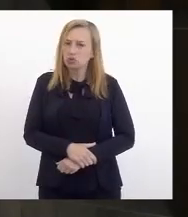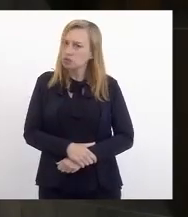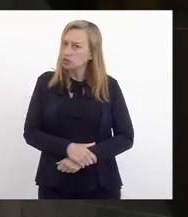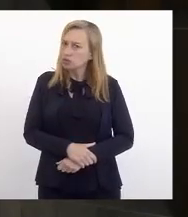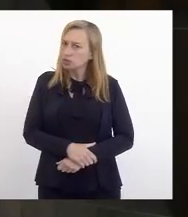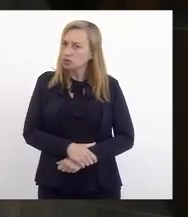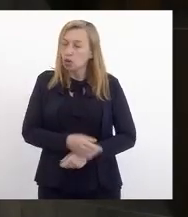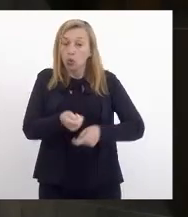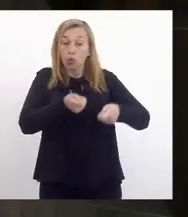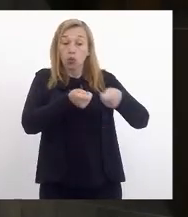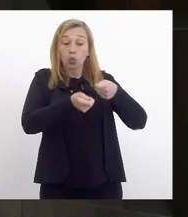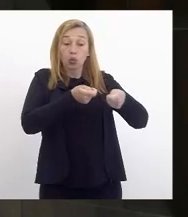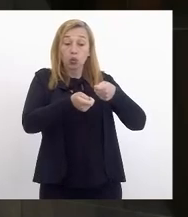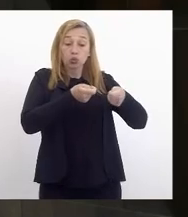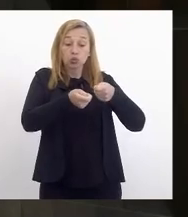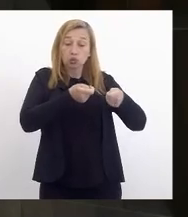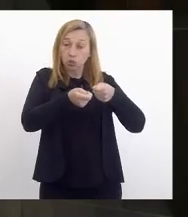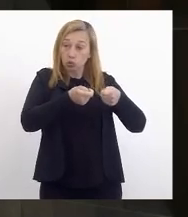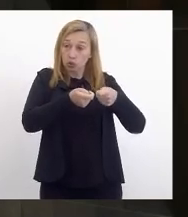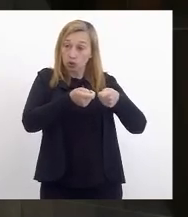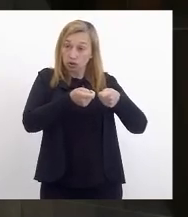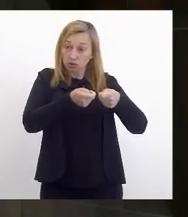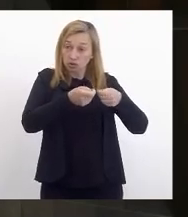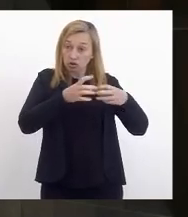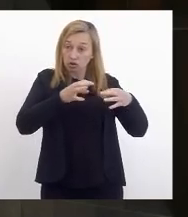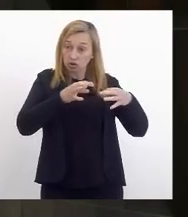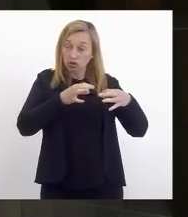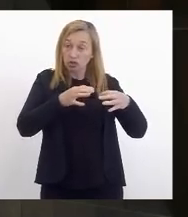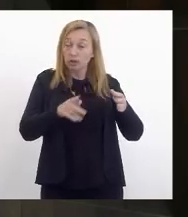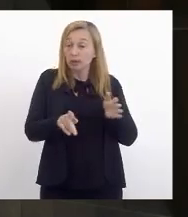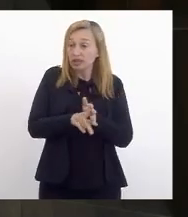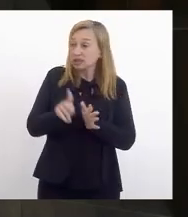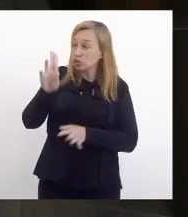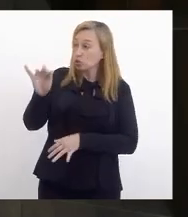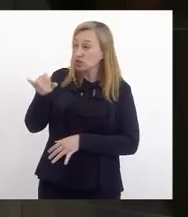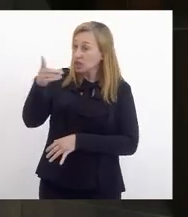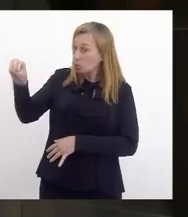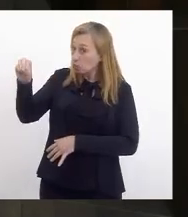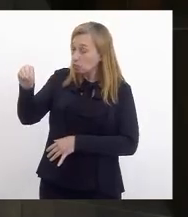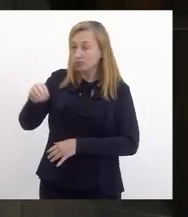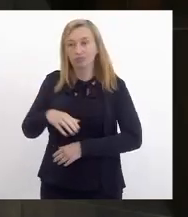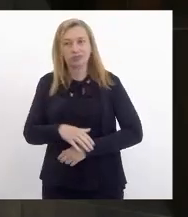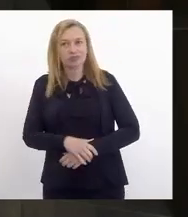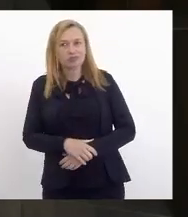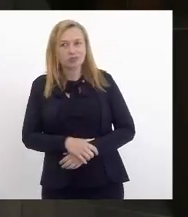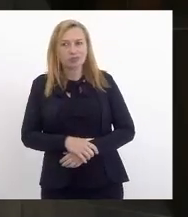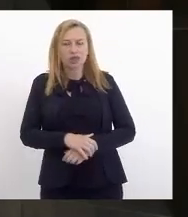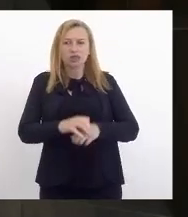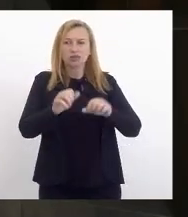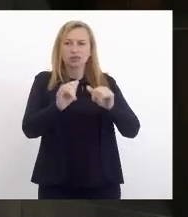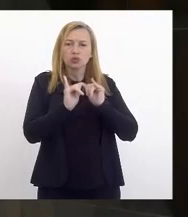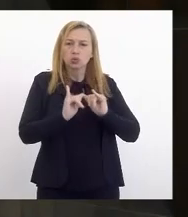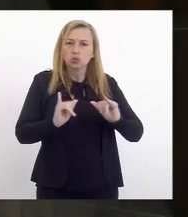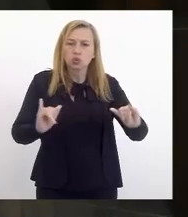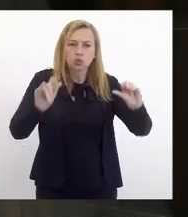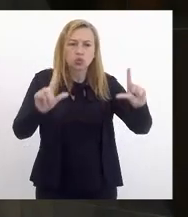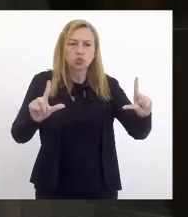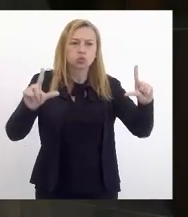cujo controle acionário majoritário é da União, vir a público e